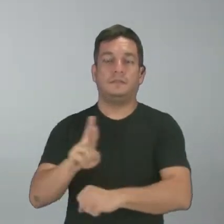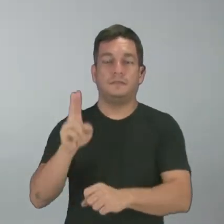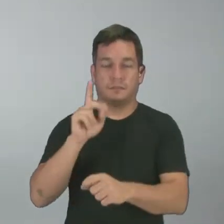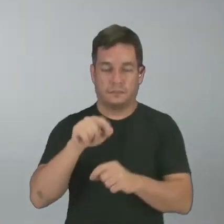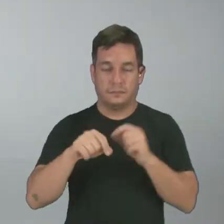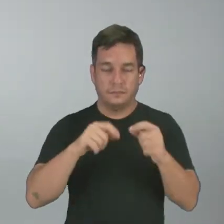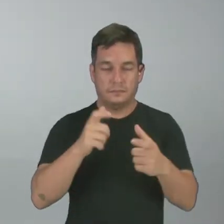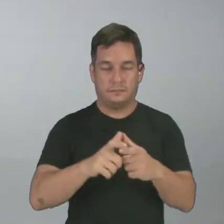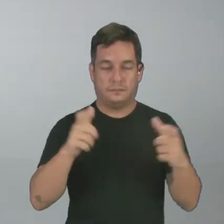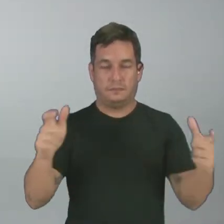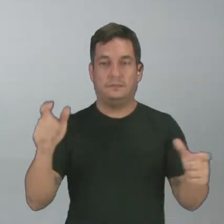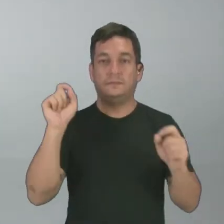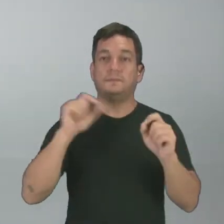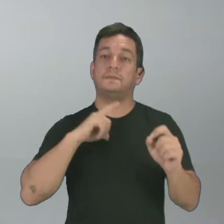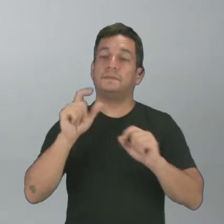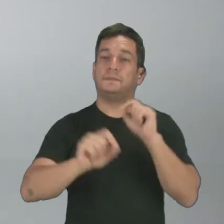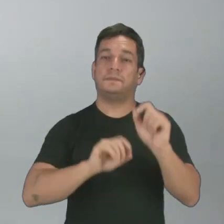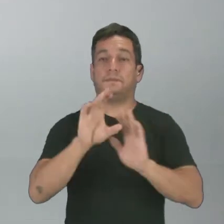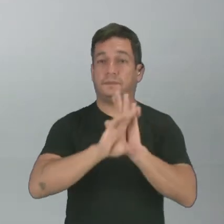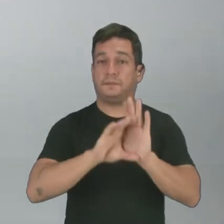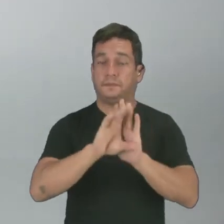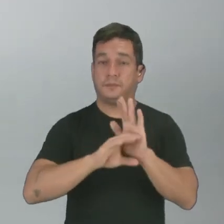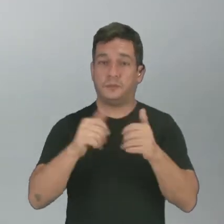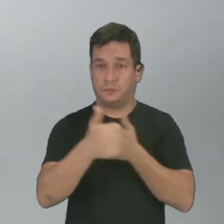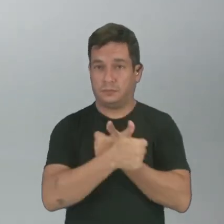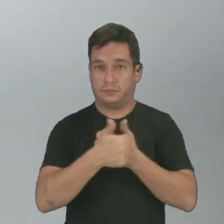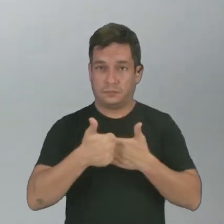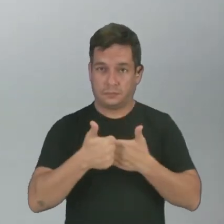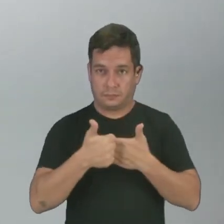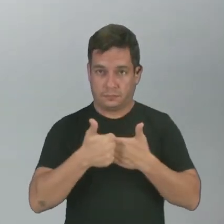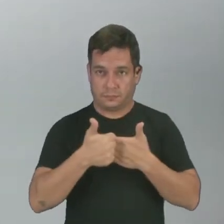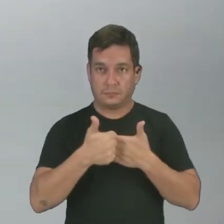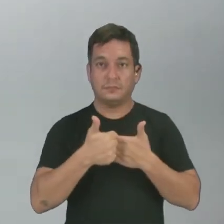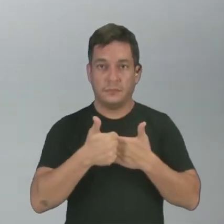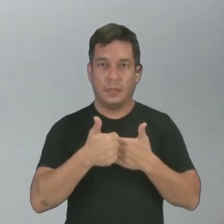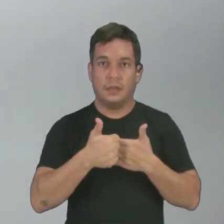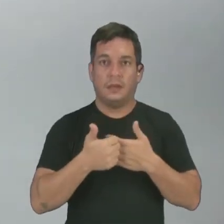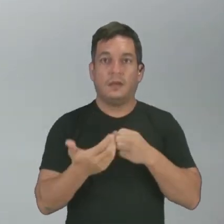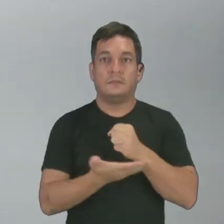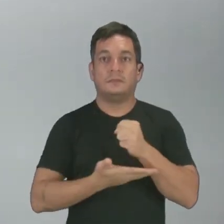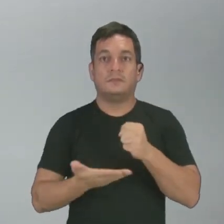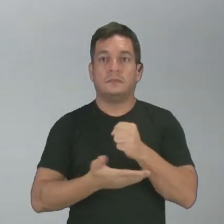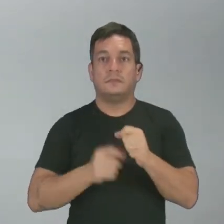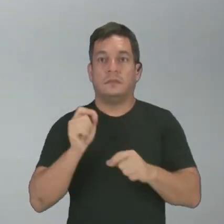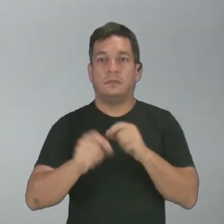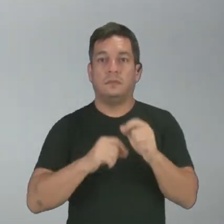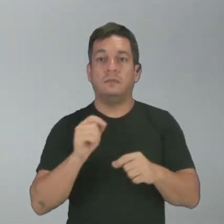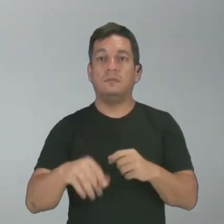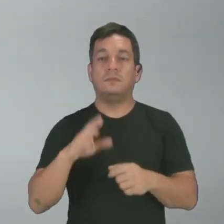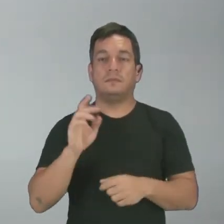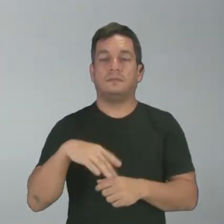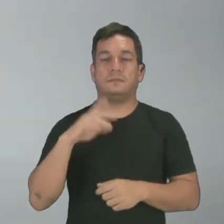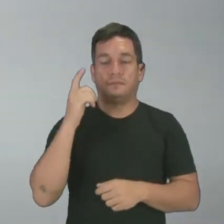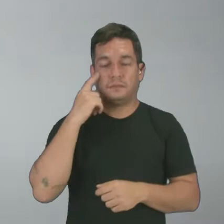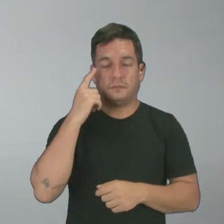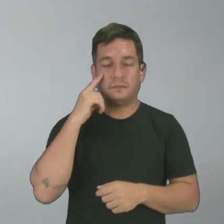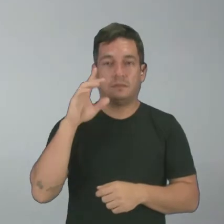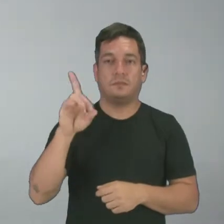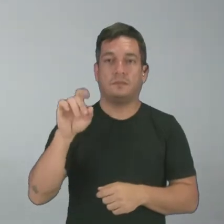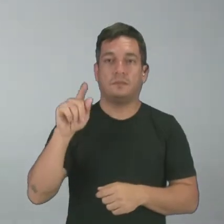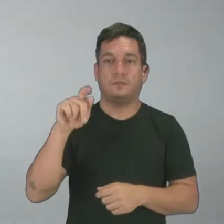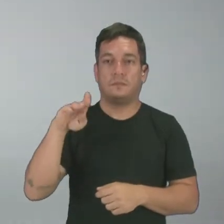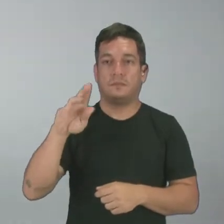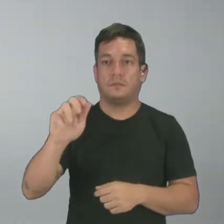trabalham com conceito moral, né, de moralidade, baseado em dogmas, né, baseado